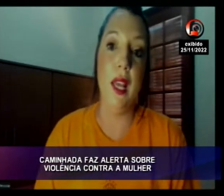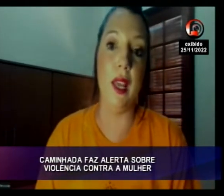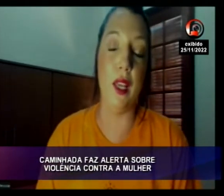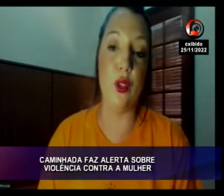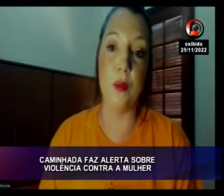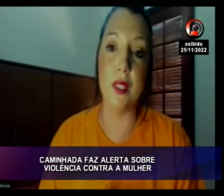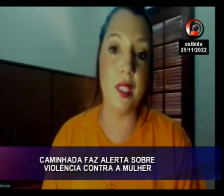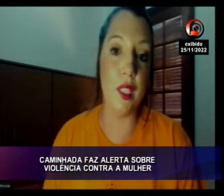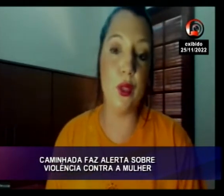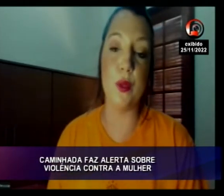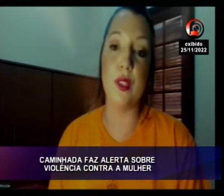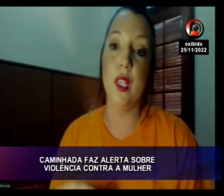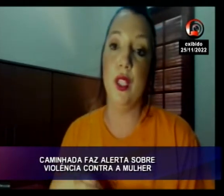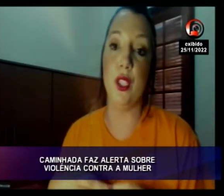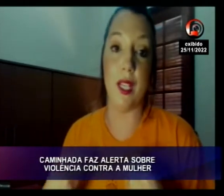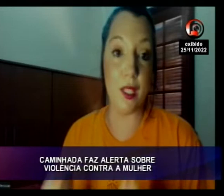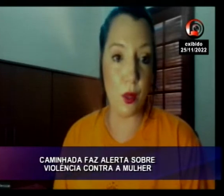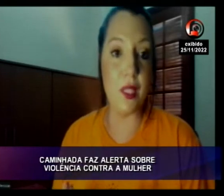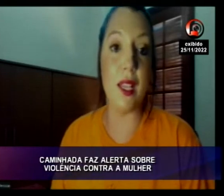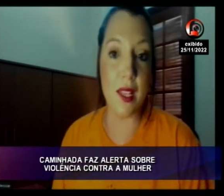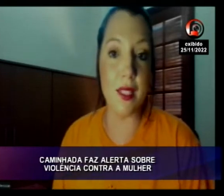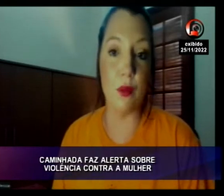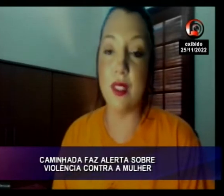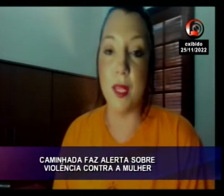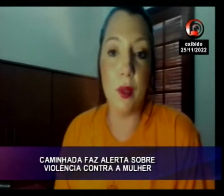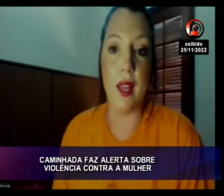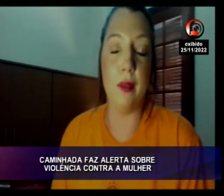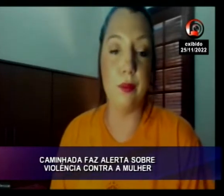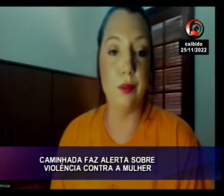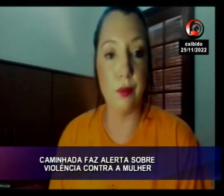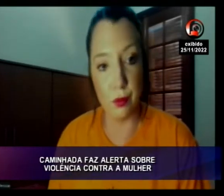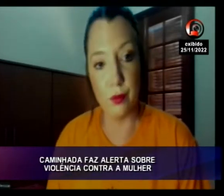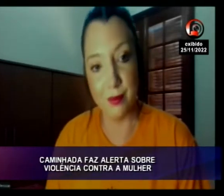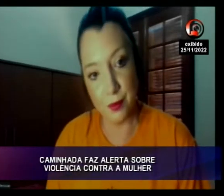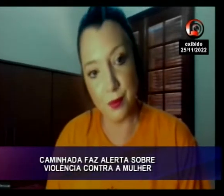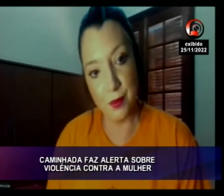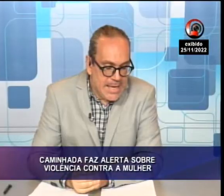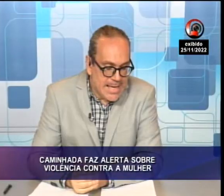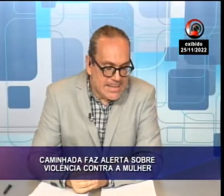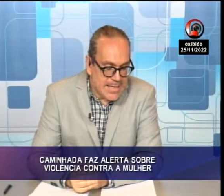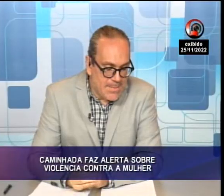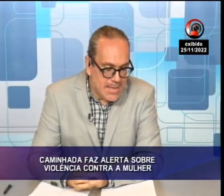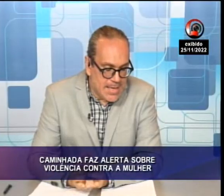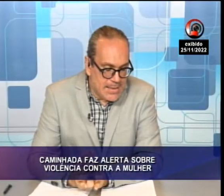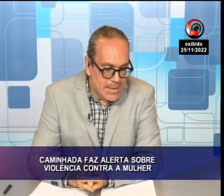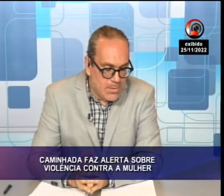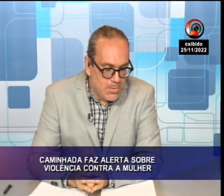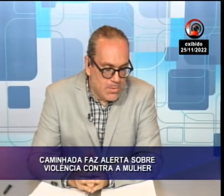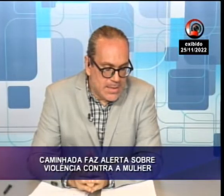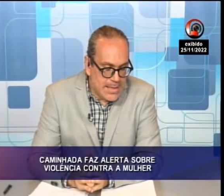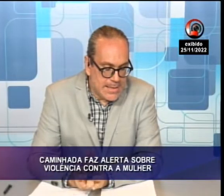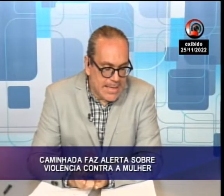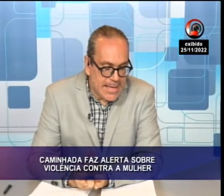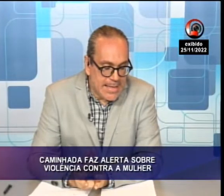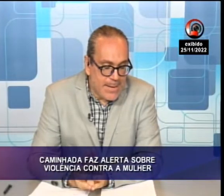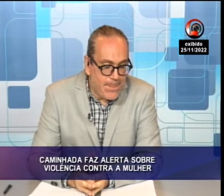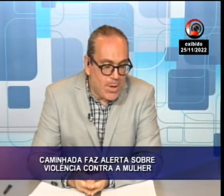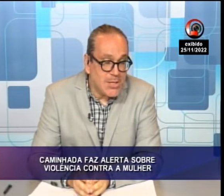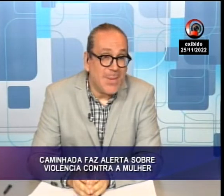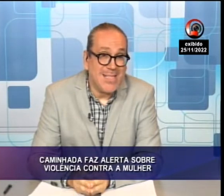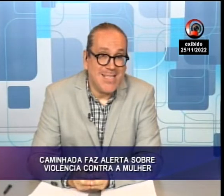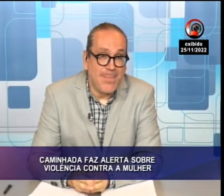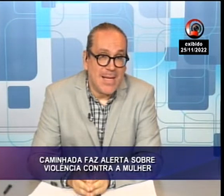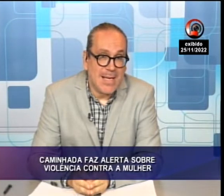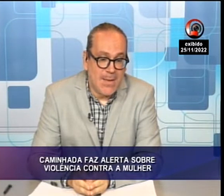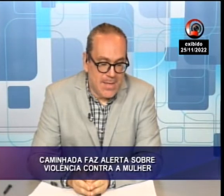vítima de homicídios, de agressões em razão de ser mulher. E essa caminhada, Dayana, quem